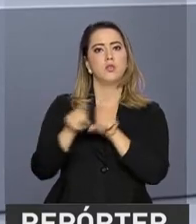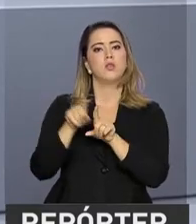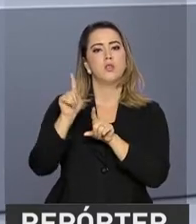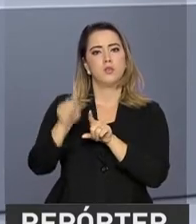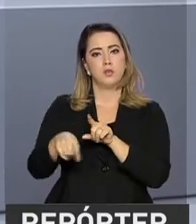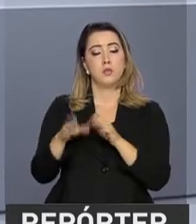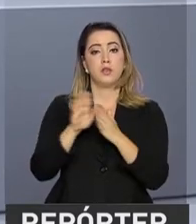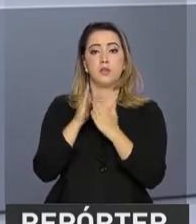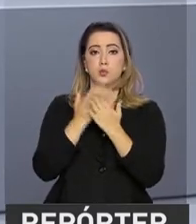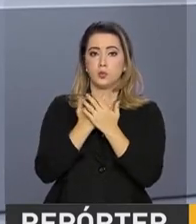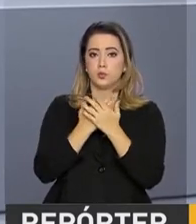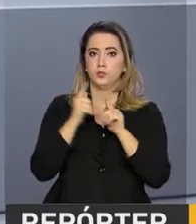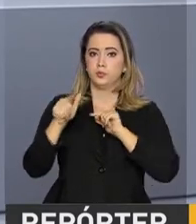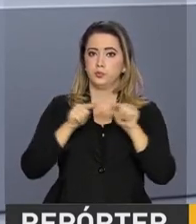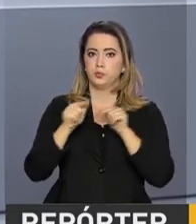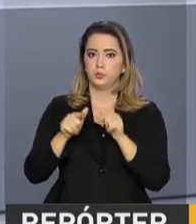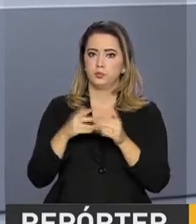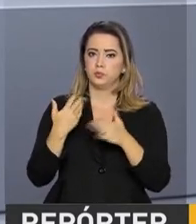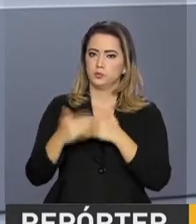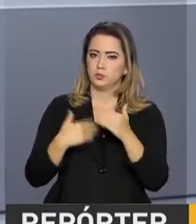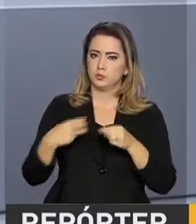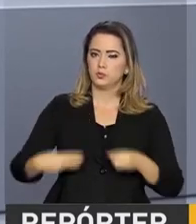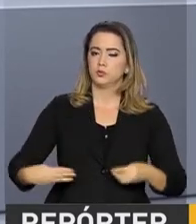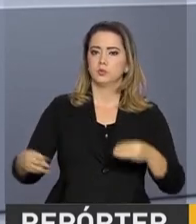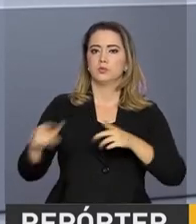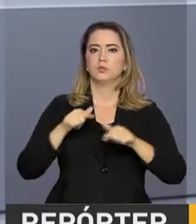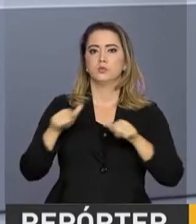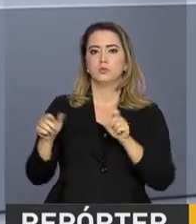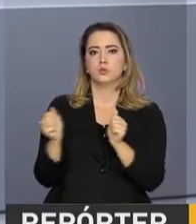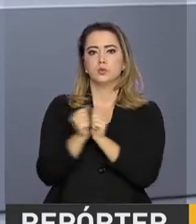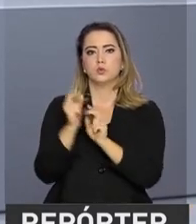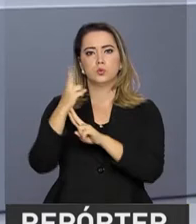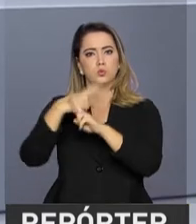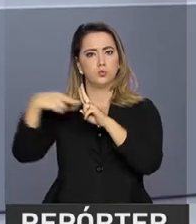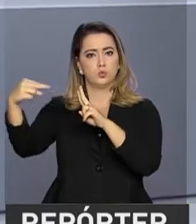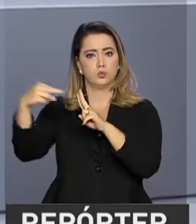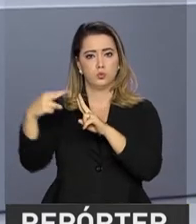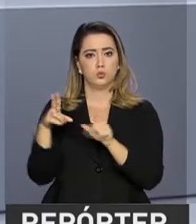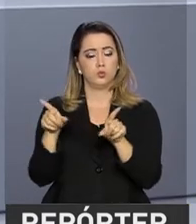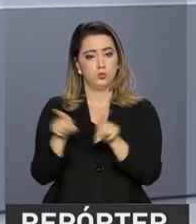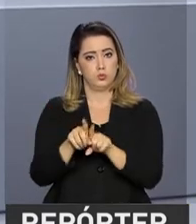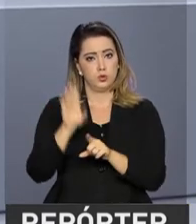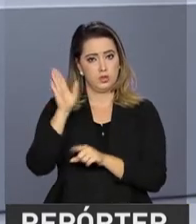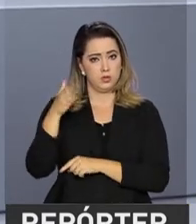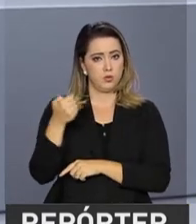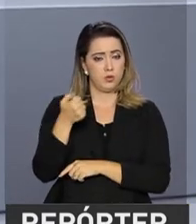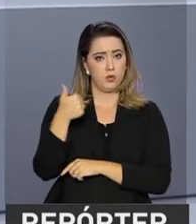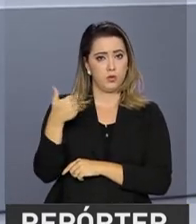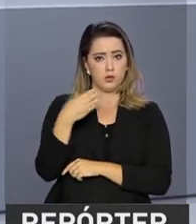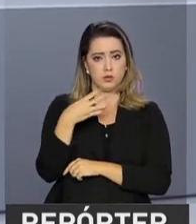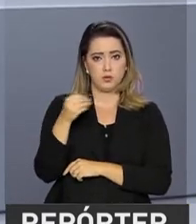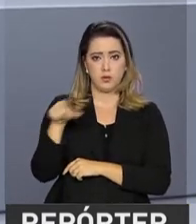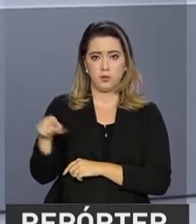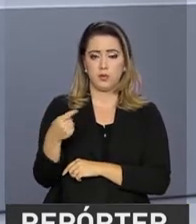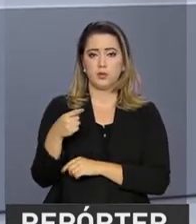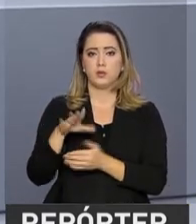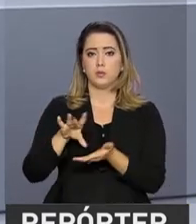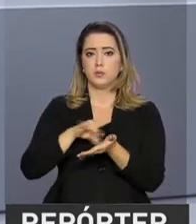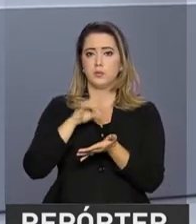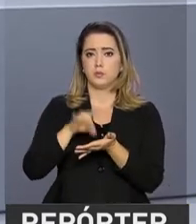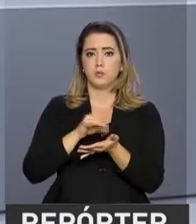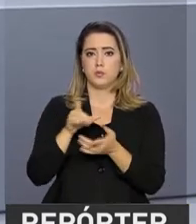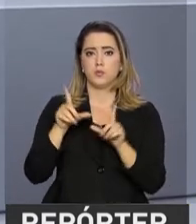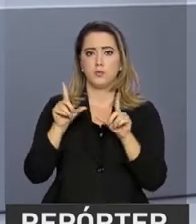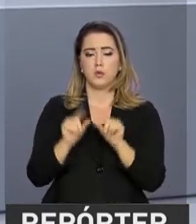trabalhador uma iniciativa do ministério do trabalho em parceria com a universidade de brasília já são quase 140 mil matrículas em